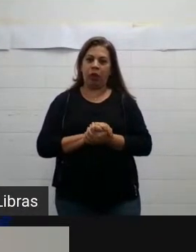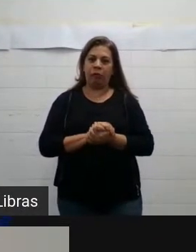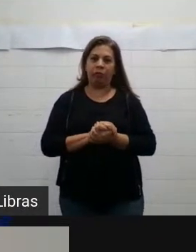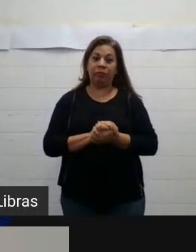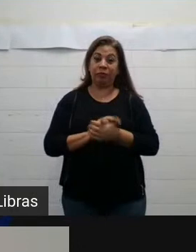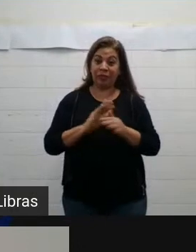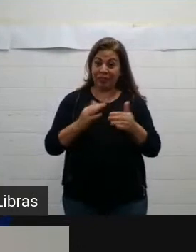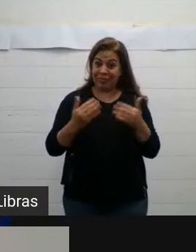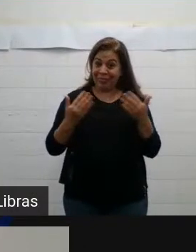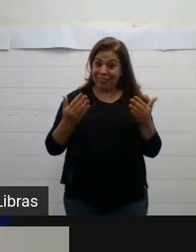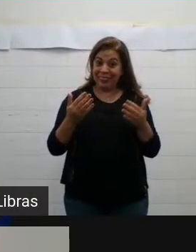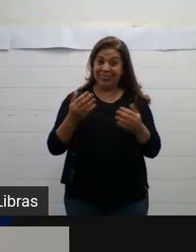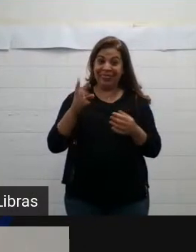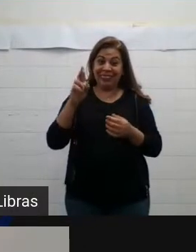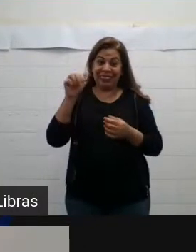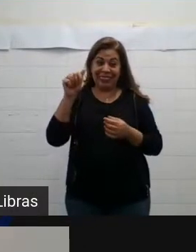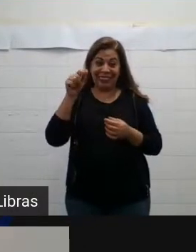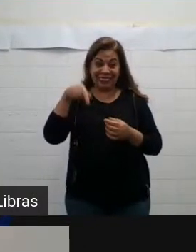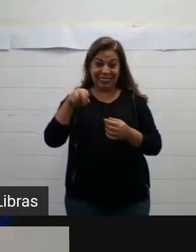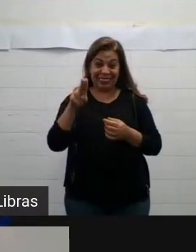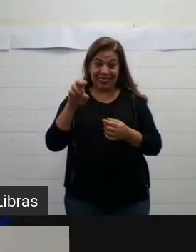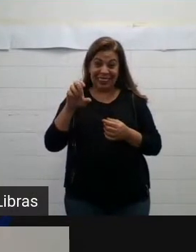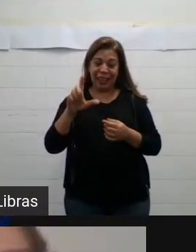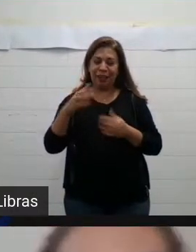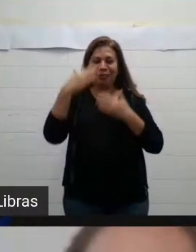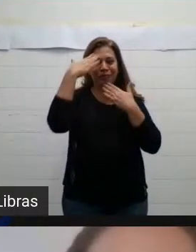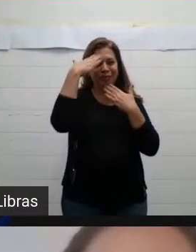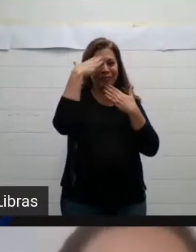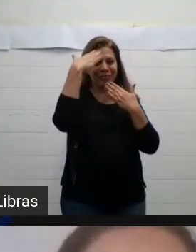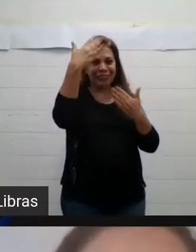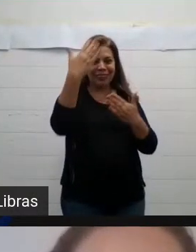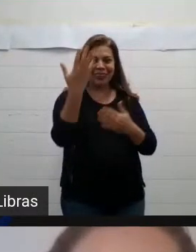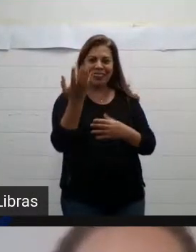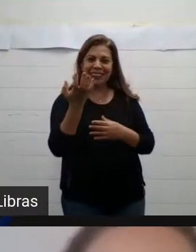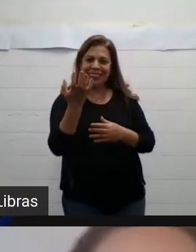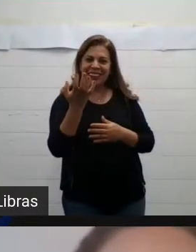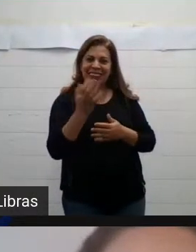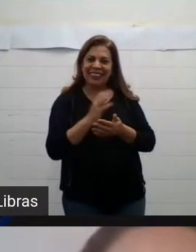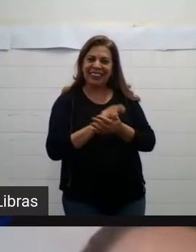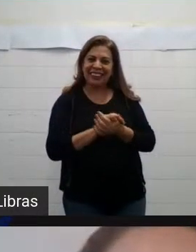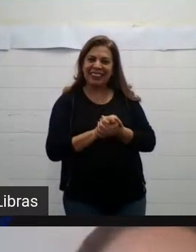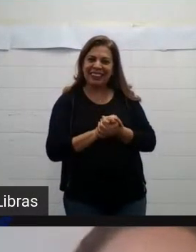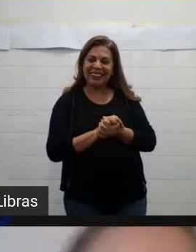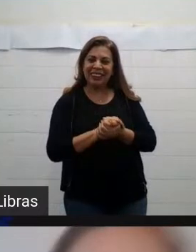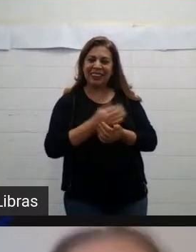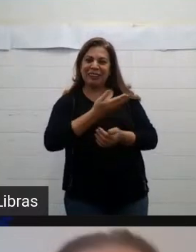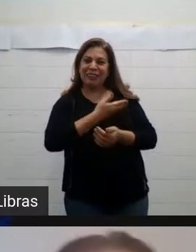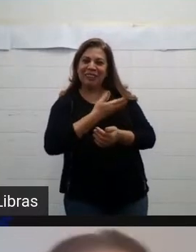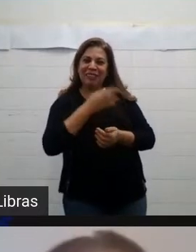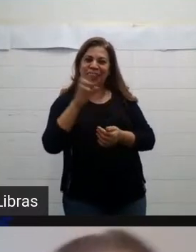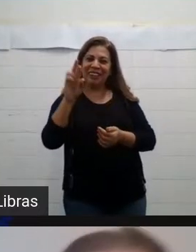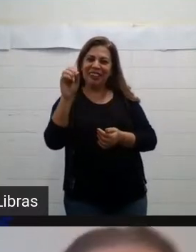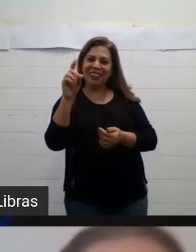Então, Raquel, muito obrigada. Eu queria... Cadê o meu amigo Rodrigo?